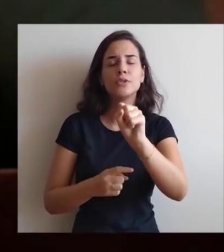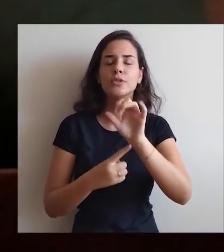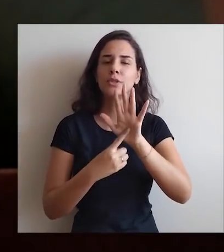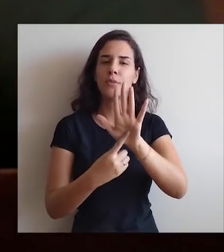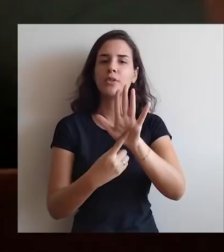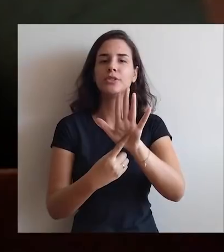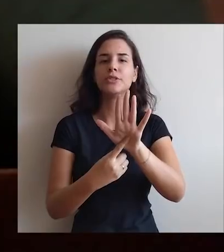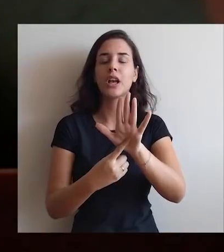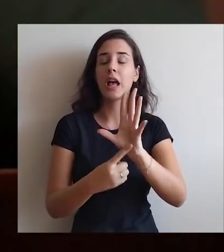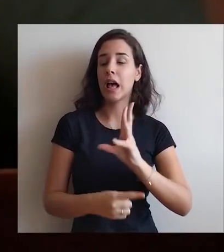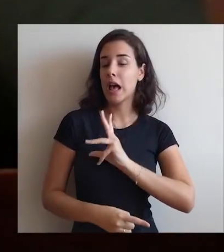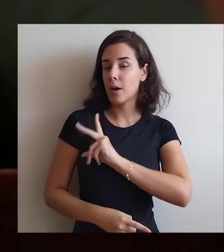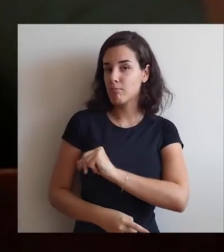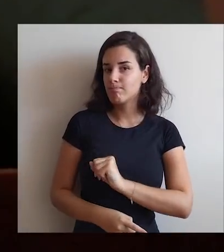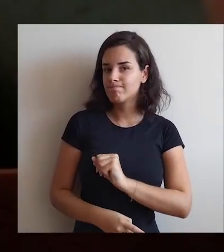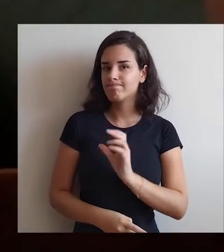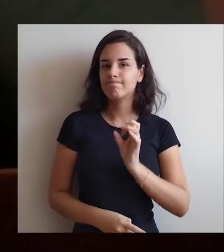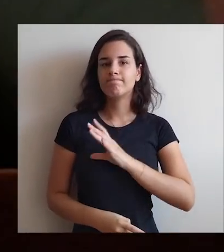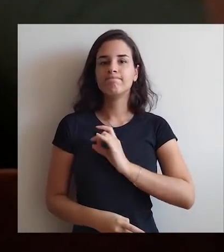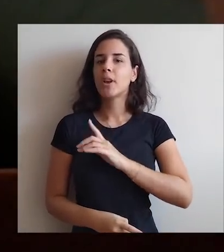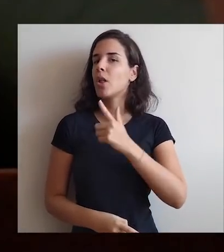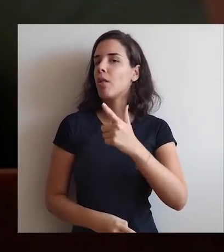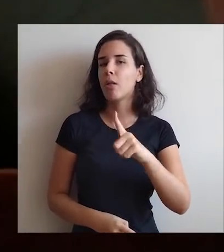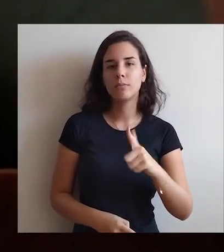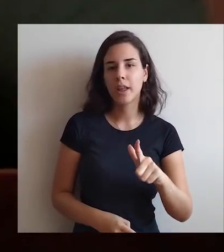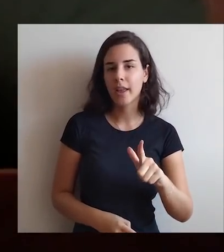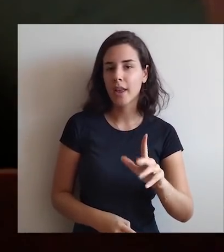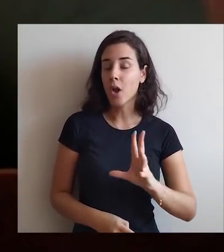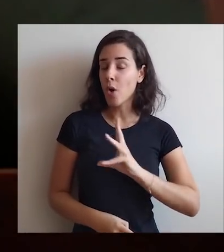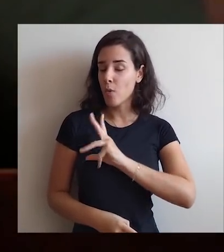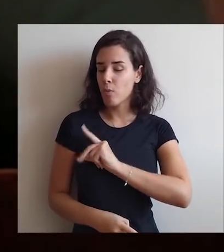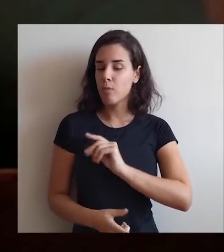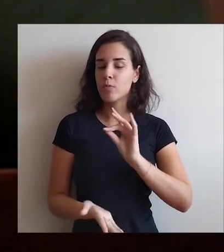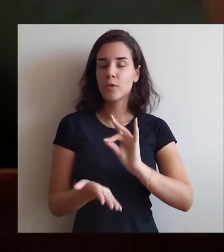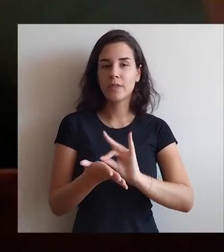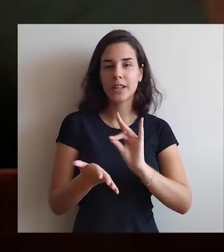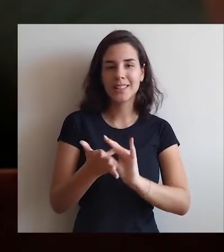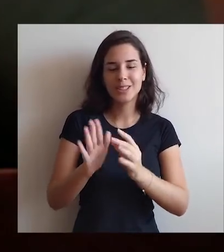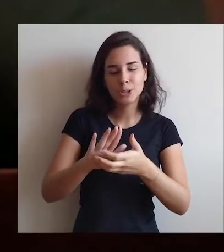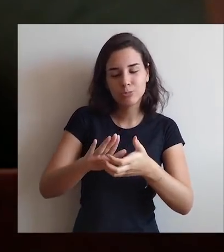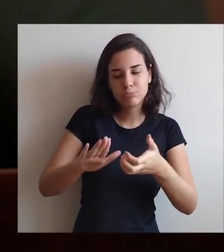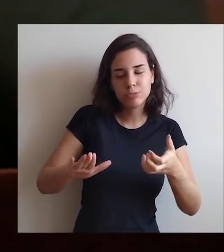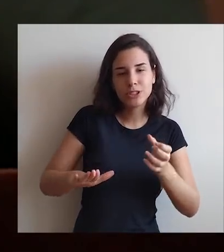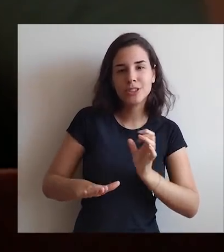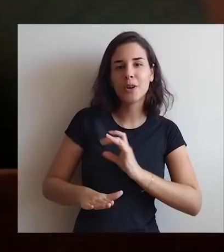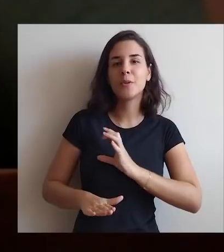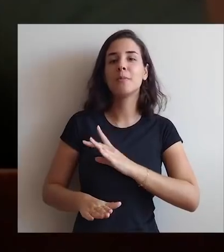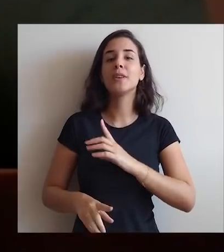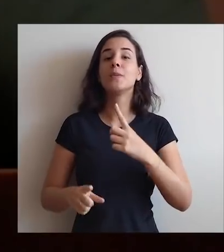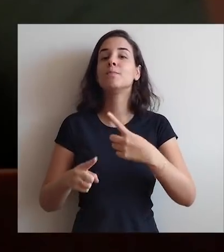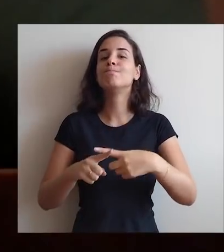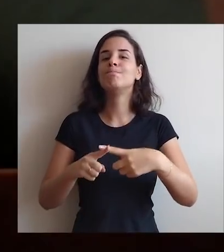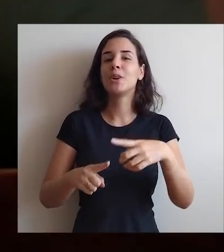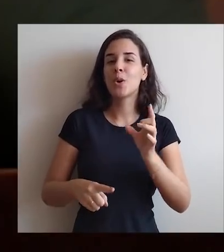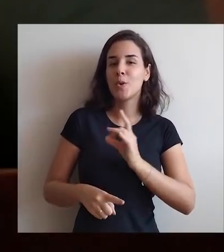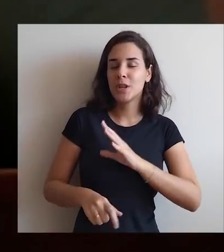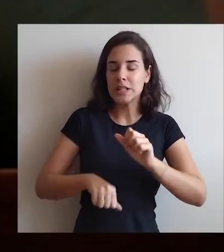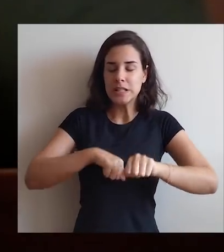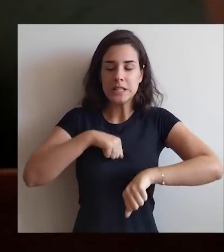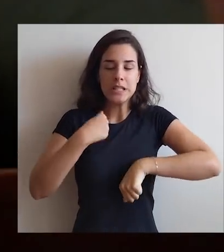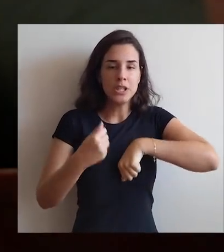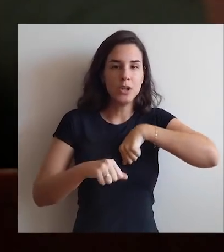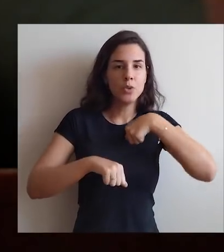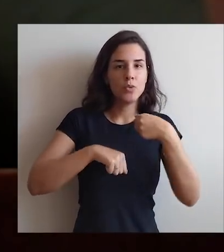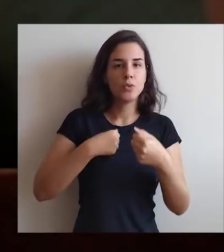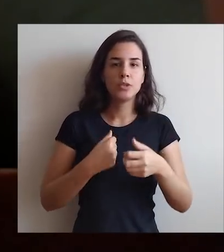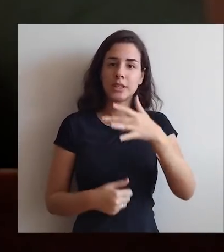4, verso 18, que diz: "No amor não há medo, antes o perfeito amor lança fora o medo, porque o medo produz